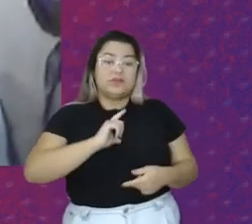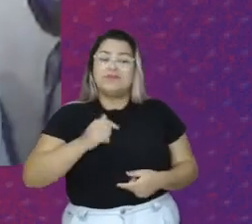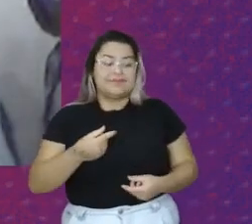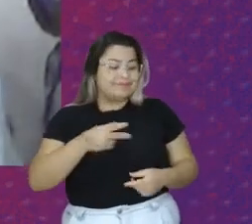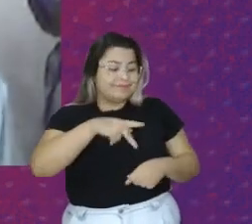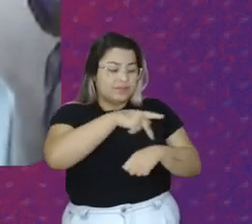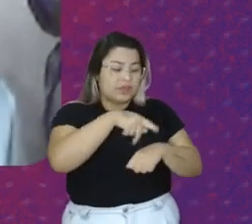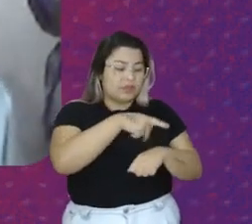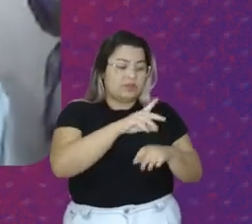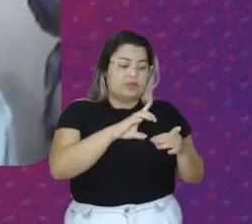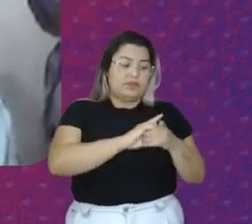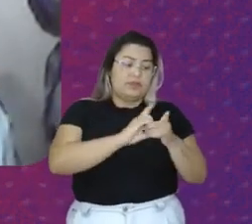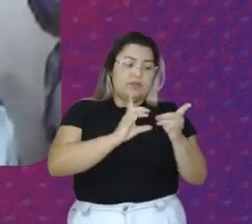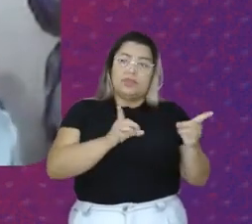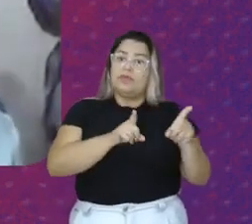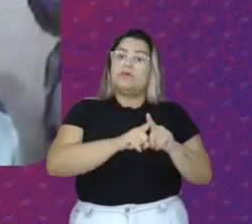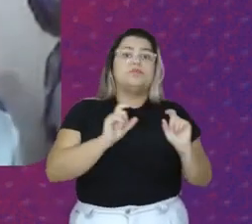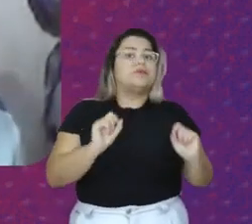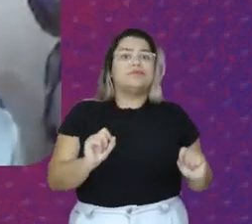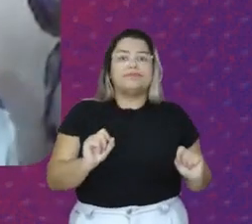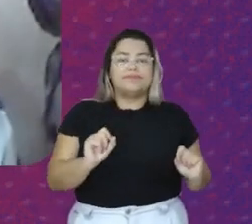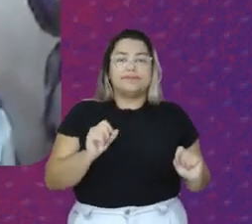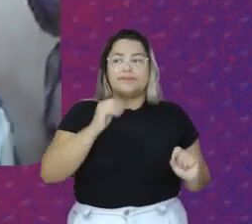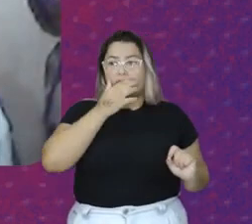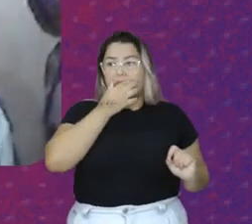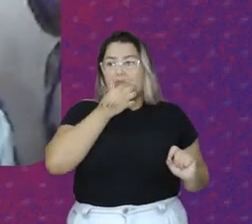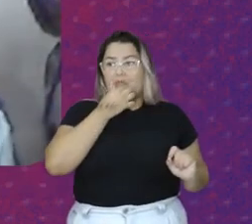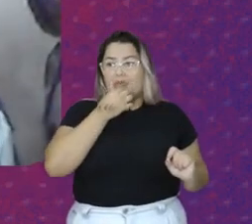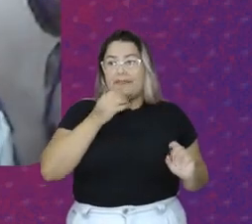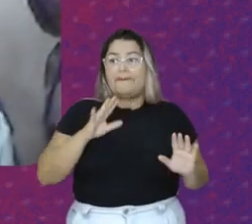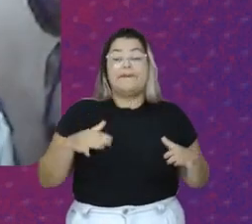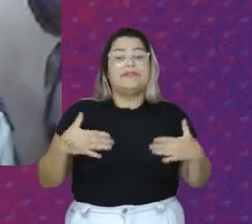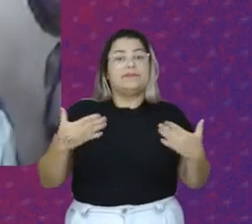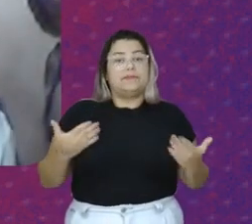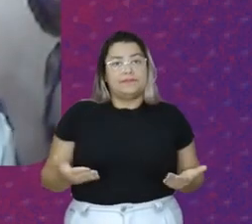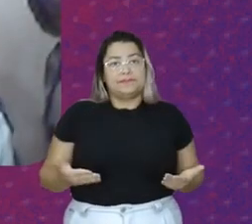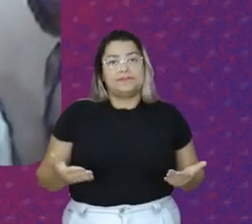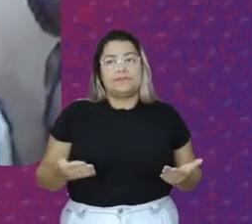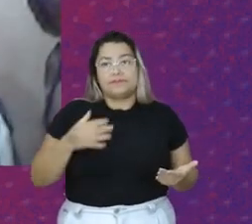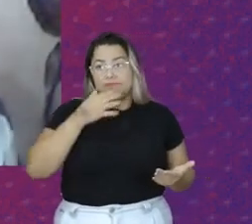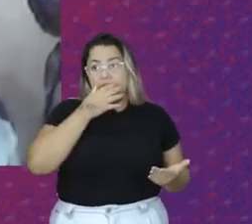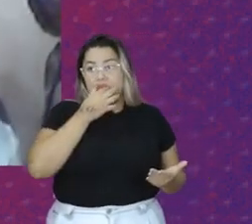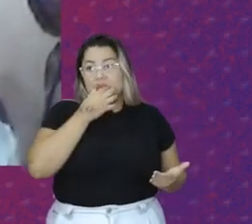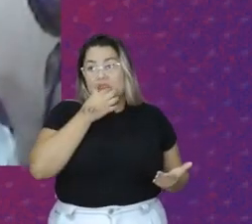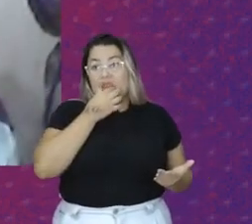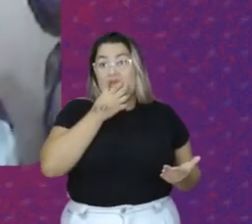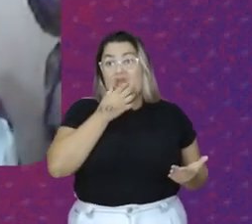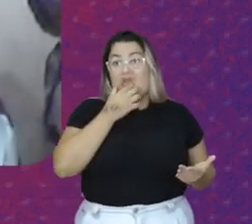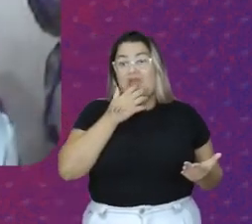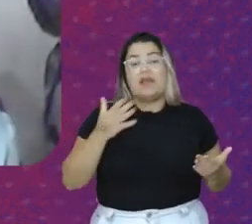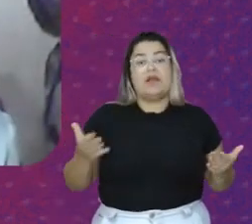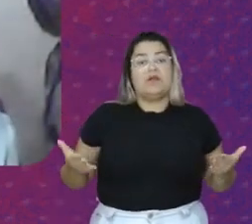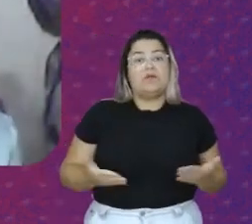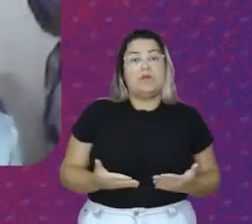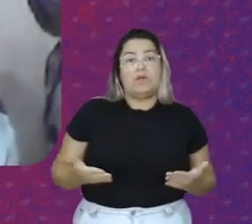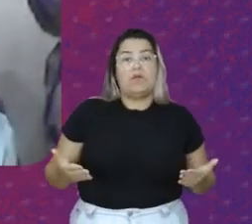é esse? Que democracia é essa? Então, esse momento é o momento em